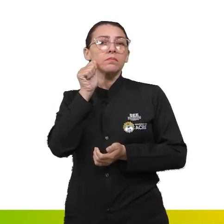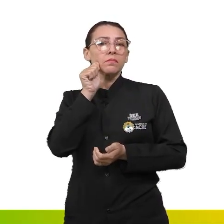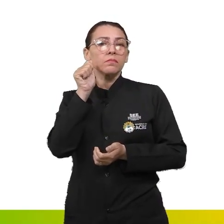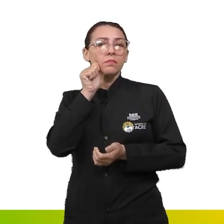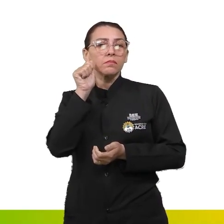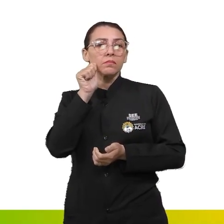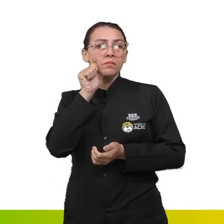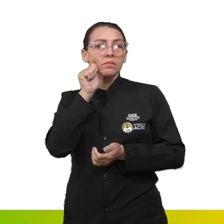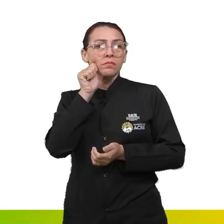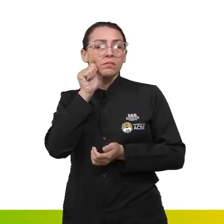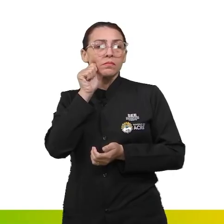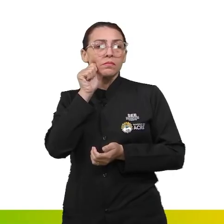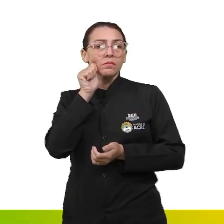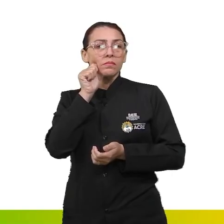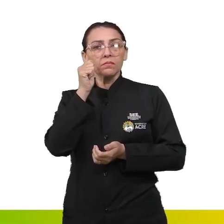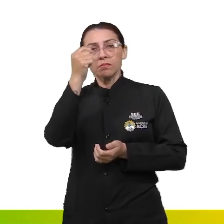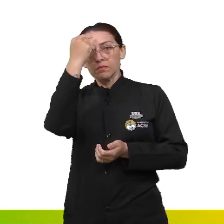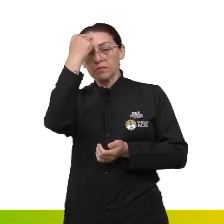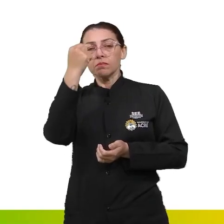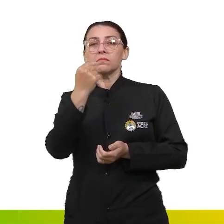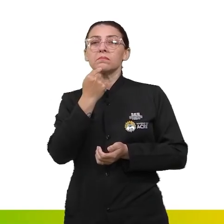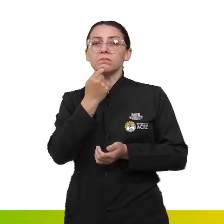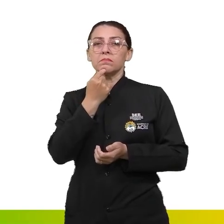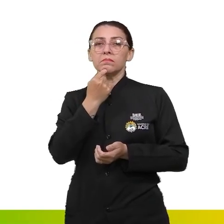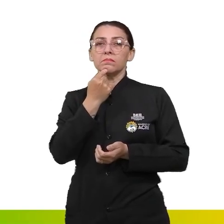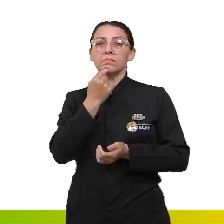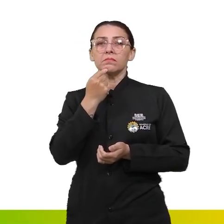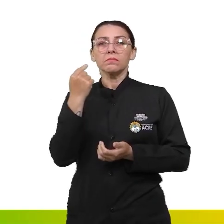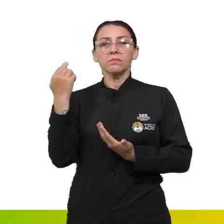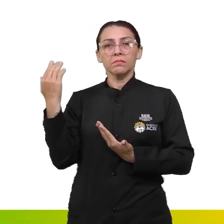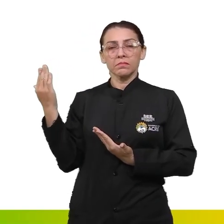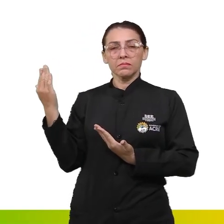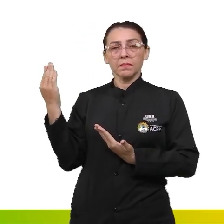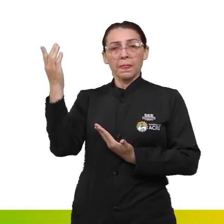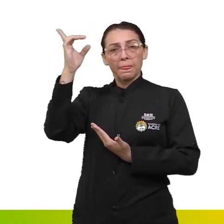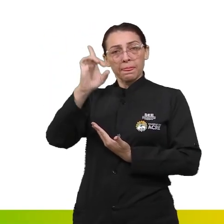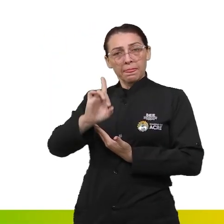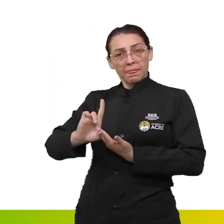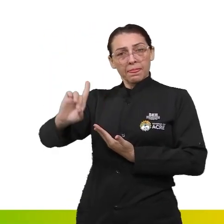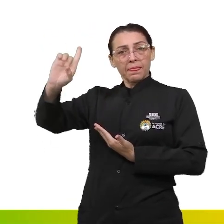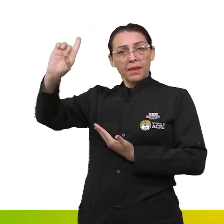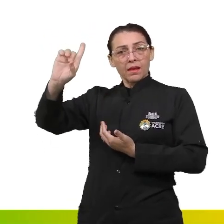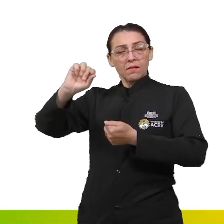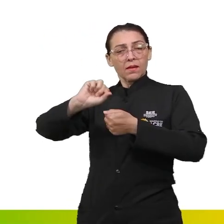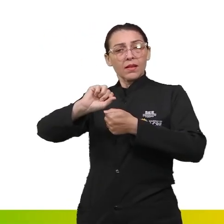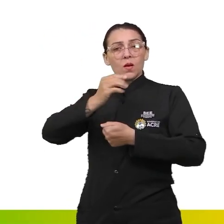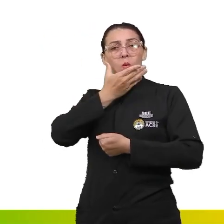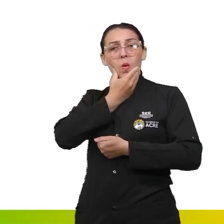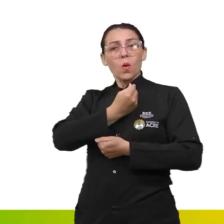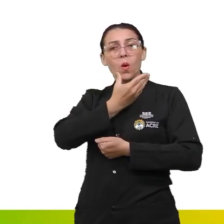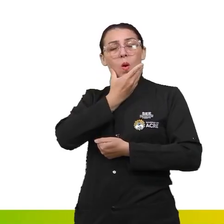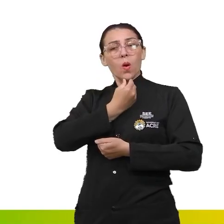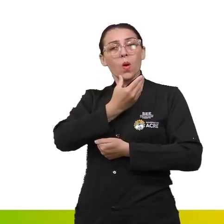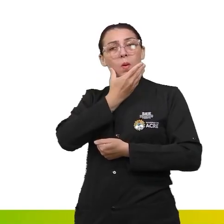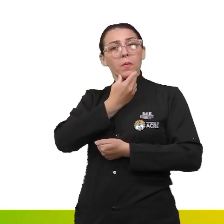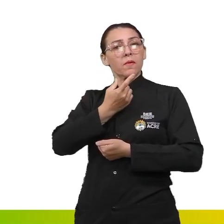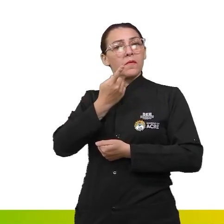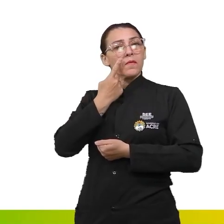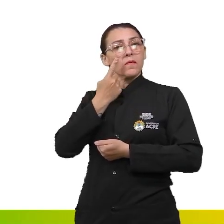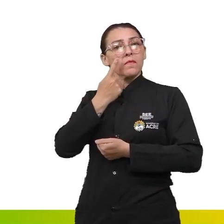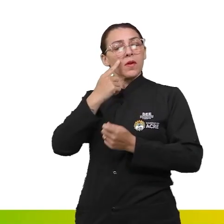essa imagem aqui, seria Deus criando o homem, aí você vê